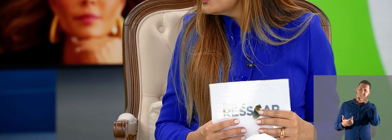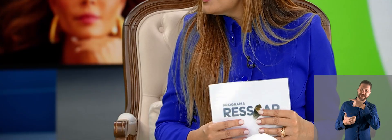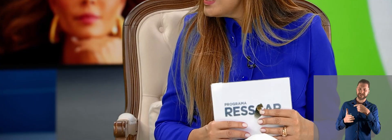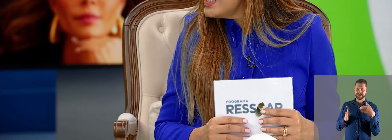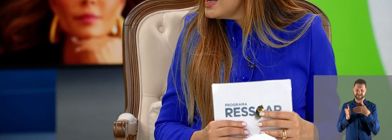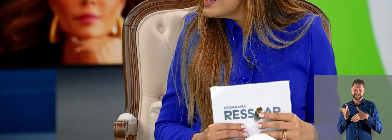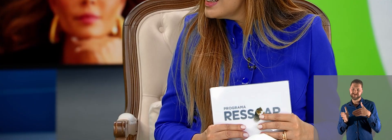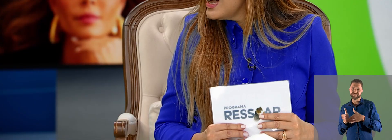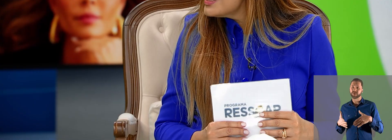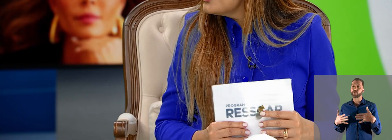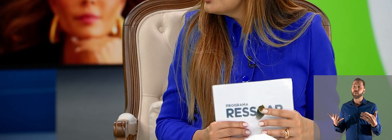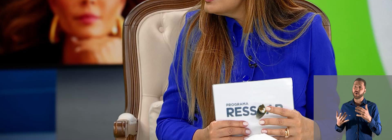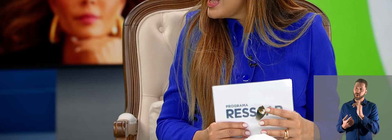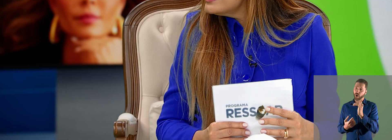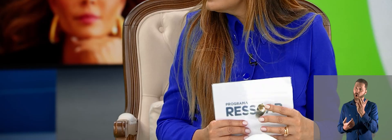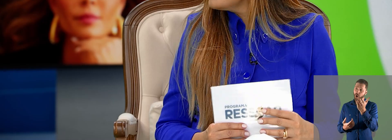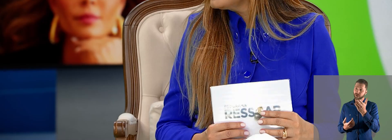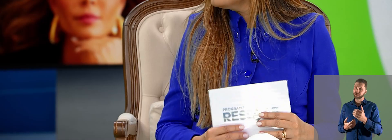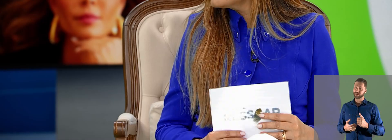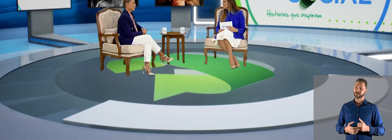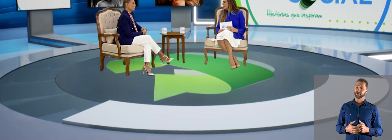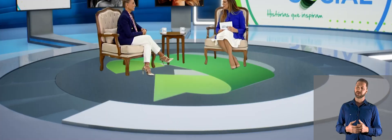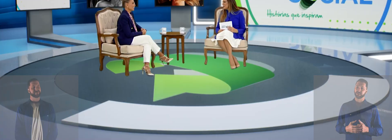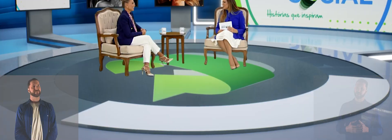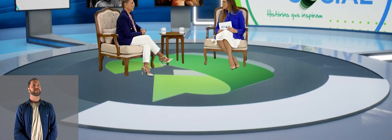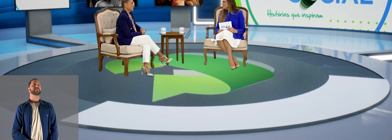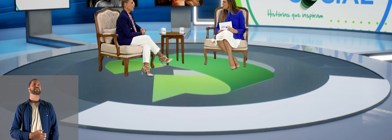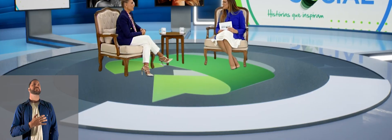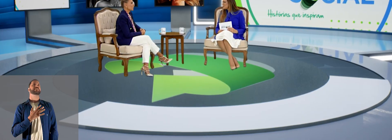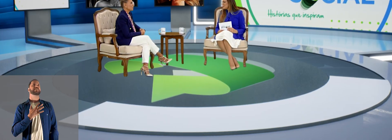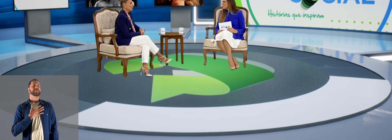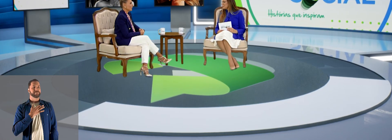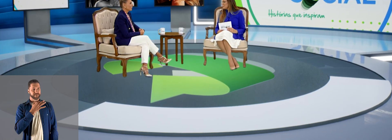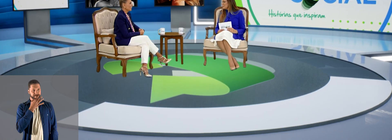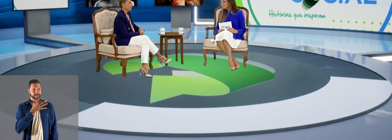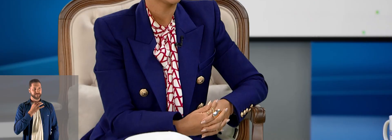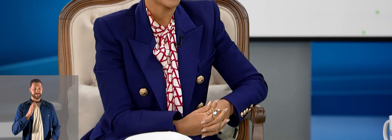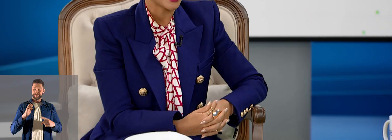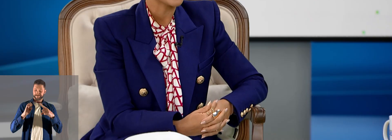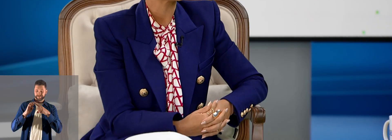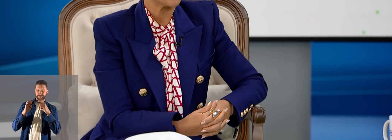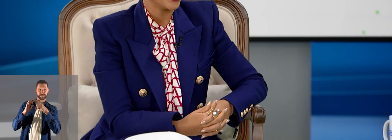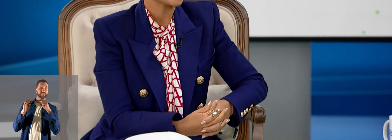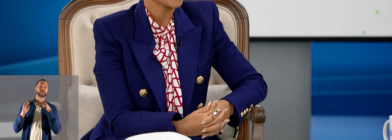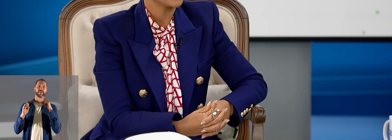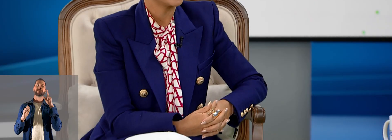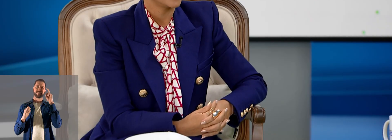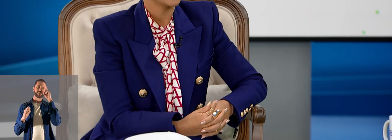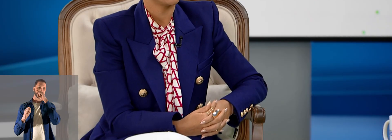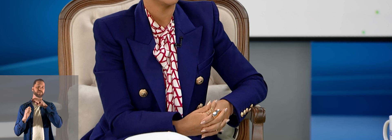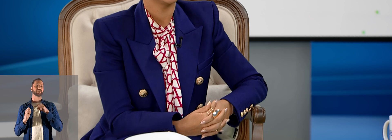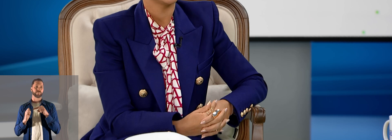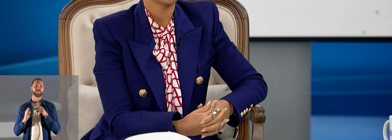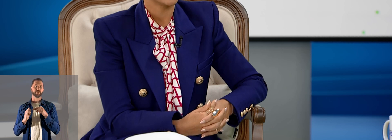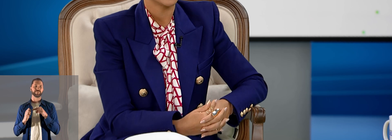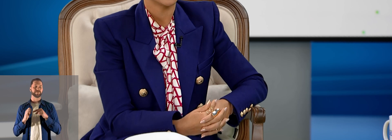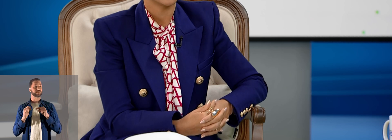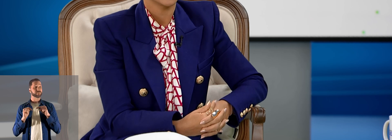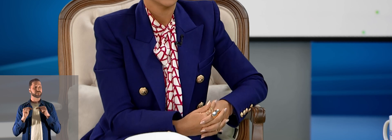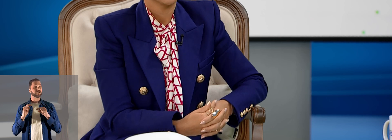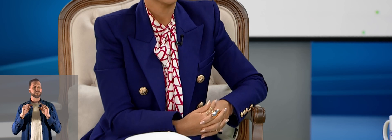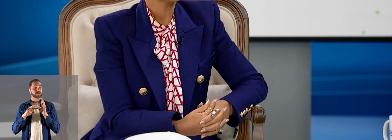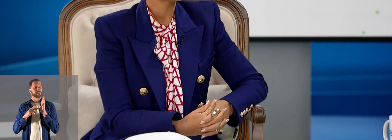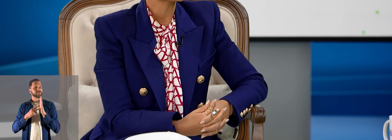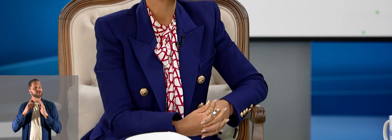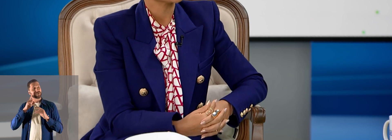da sua experiência né as dificuldades também que você teve eu acho que empreender é difícil né empreender é